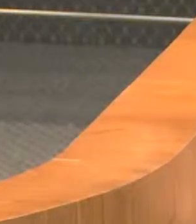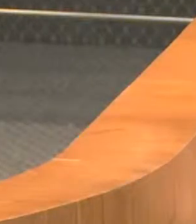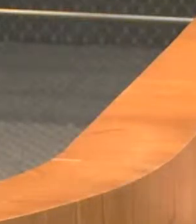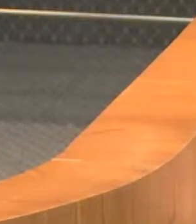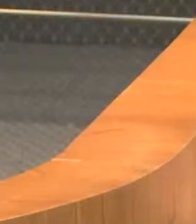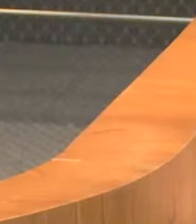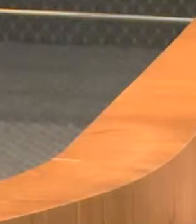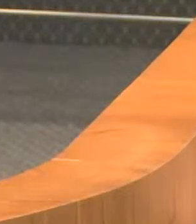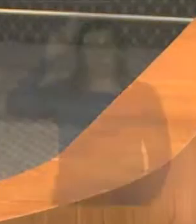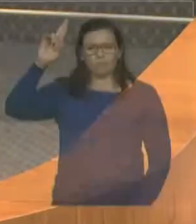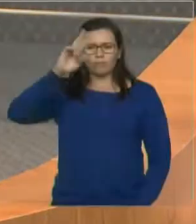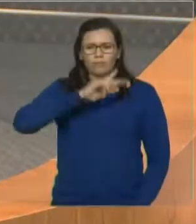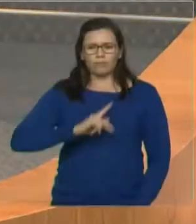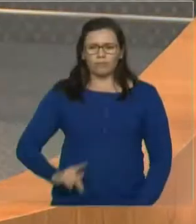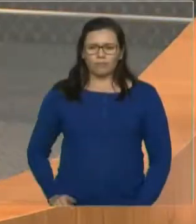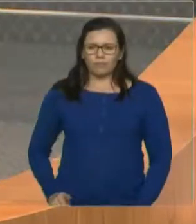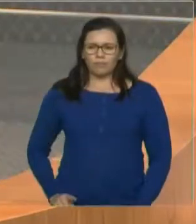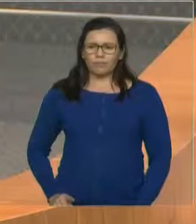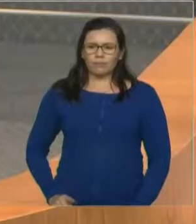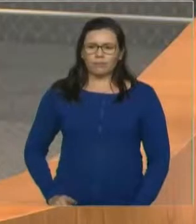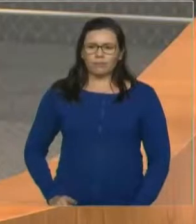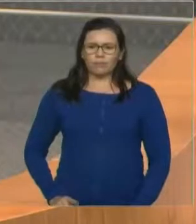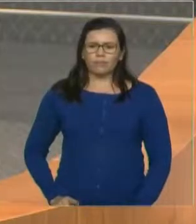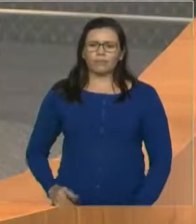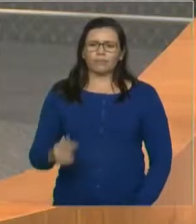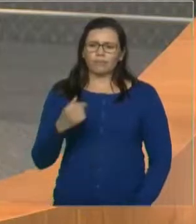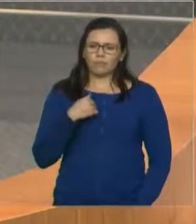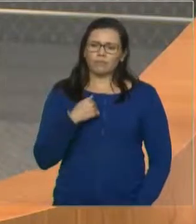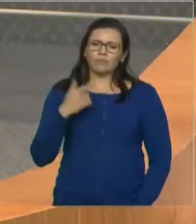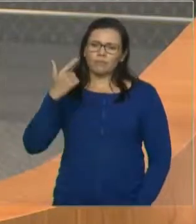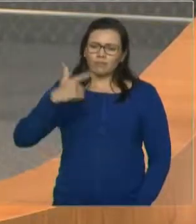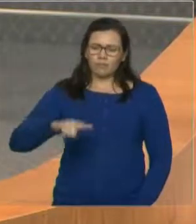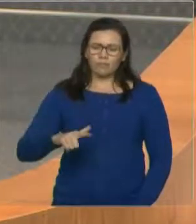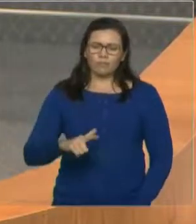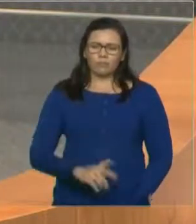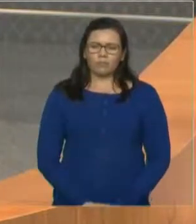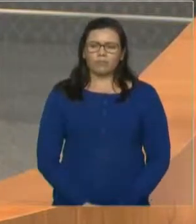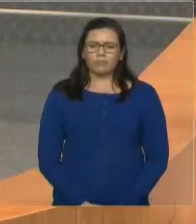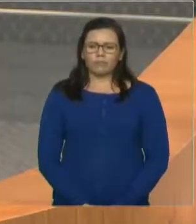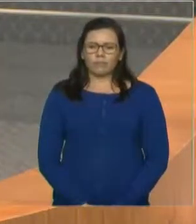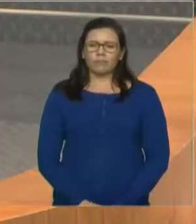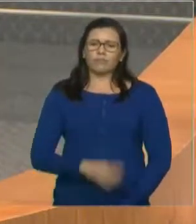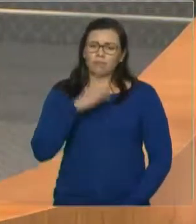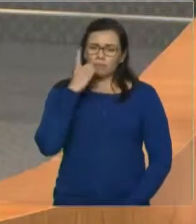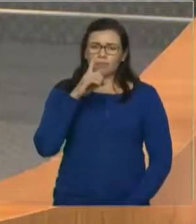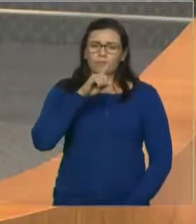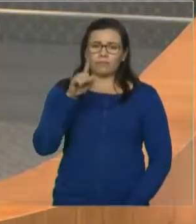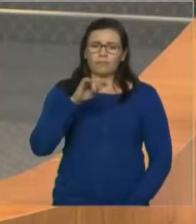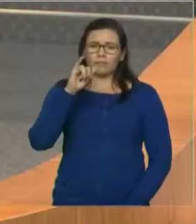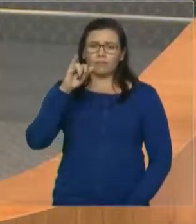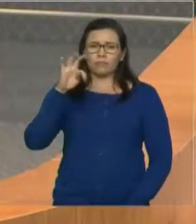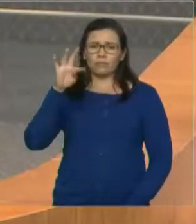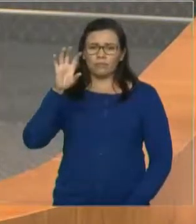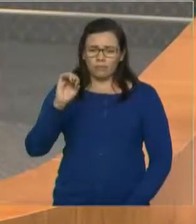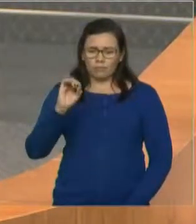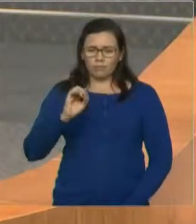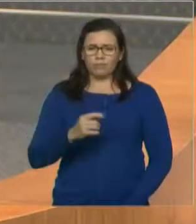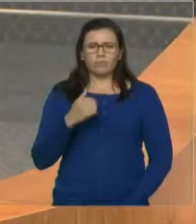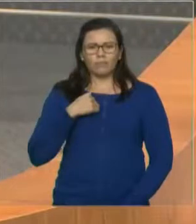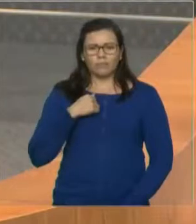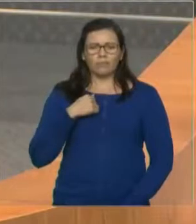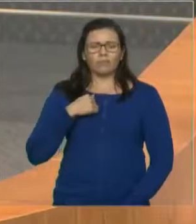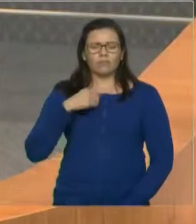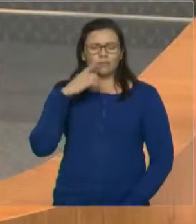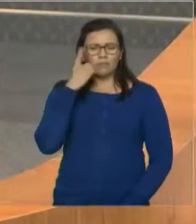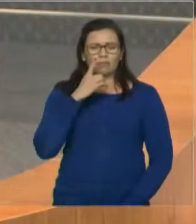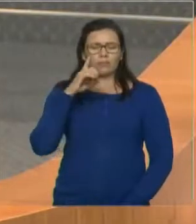presidente, o que me traz aqui mais uma vez, por incrível que pareça, deputado Zito Rolim, mais uma vez, é para